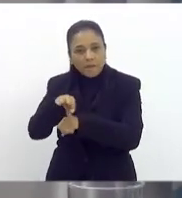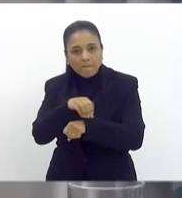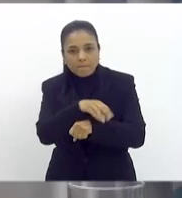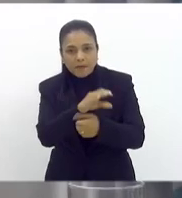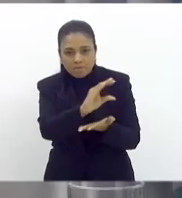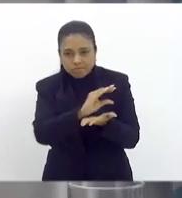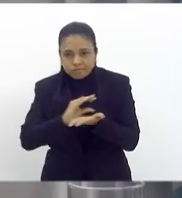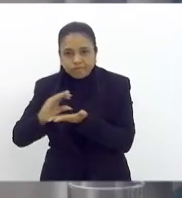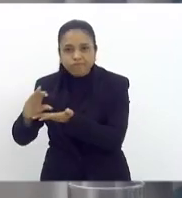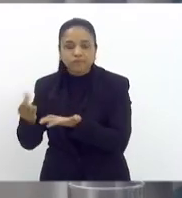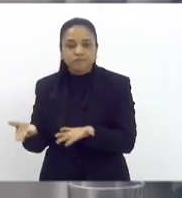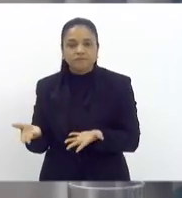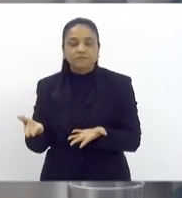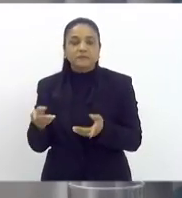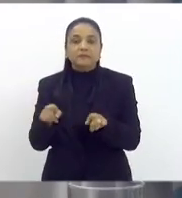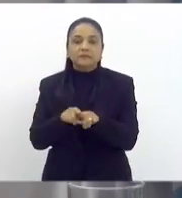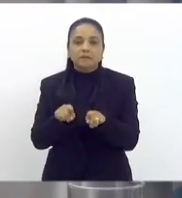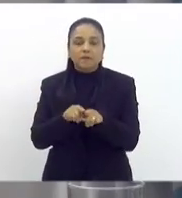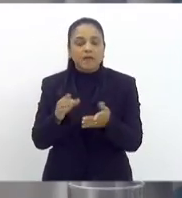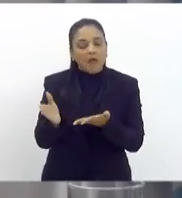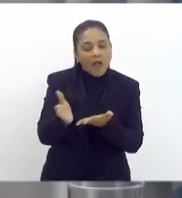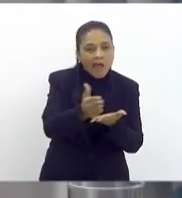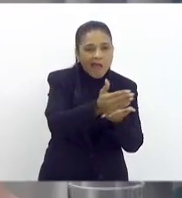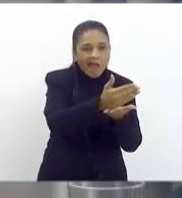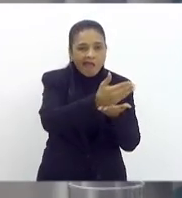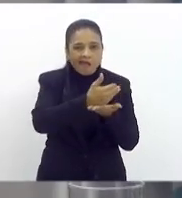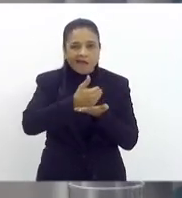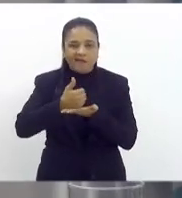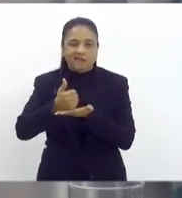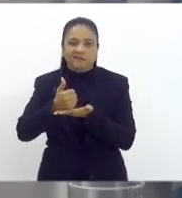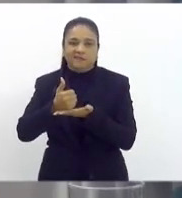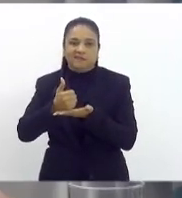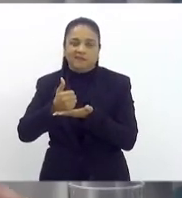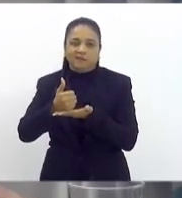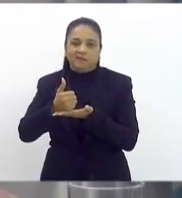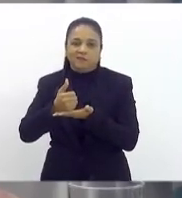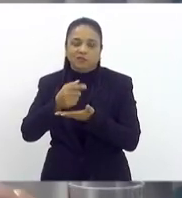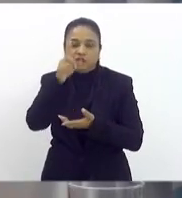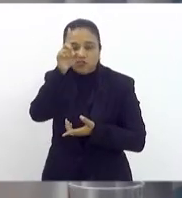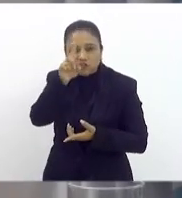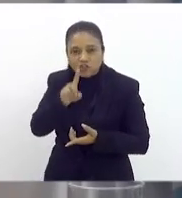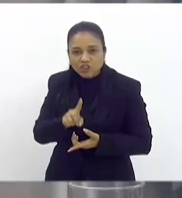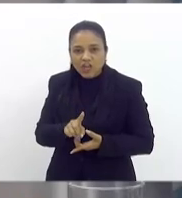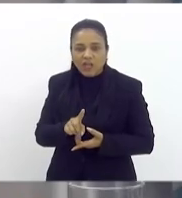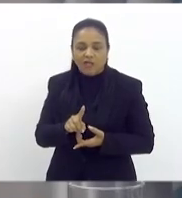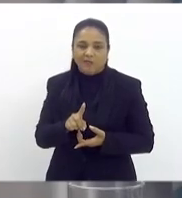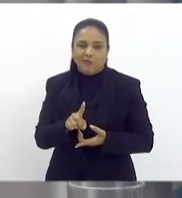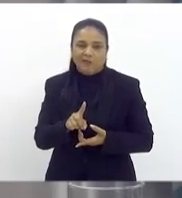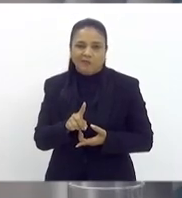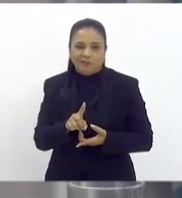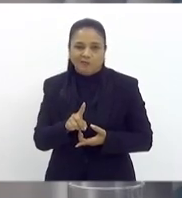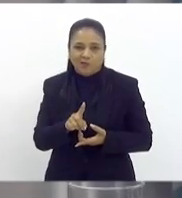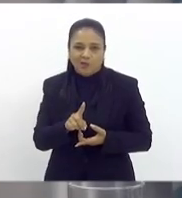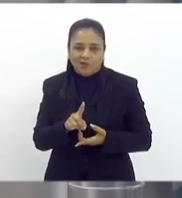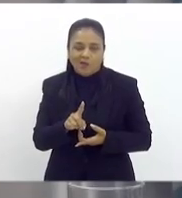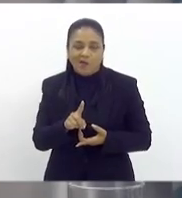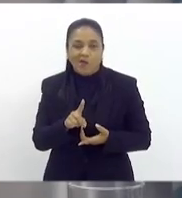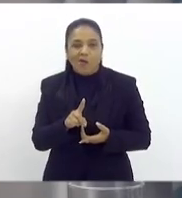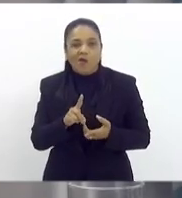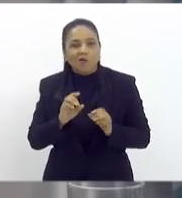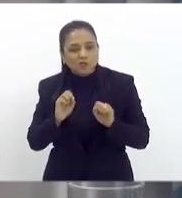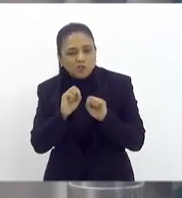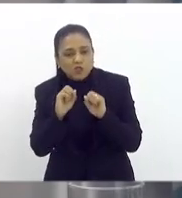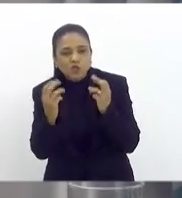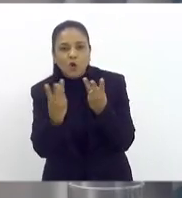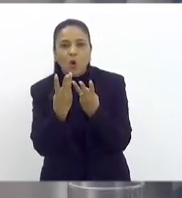também a arrecadação dos usuários dos direitos autorais, ou seja, dos shows, das casas